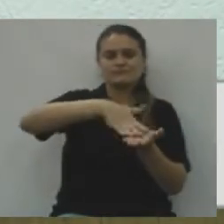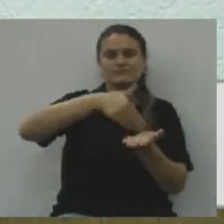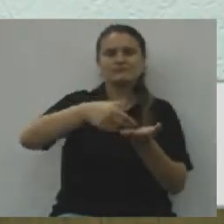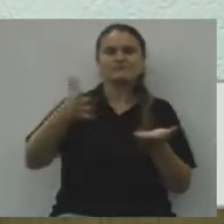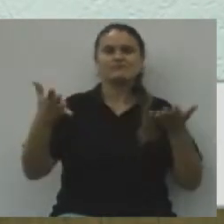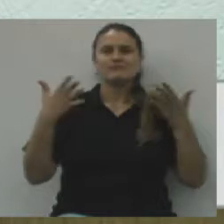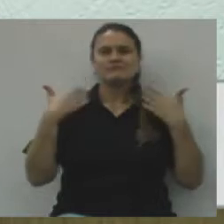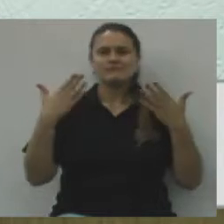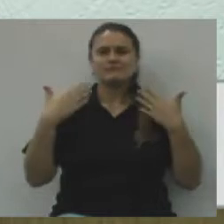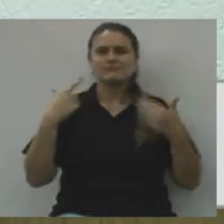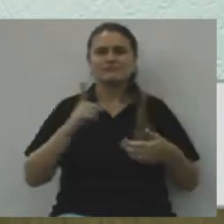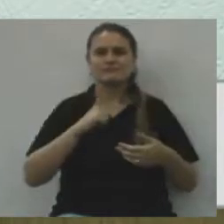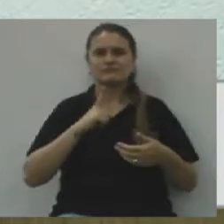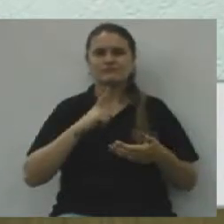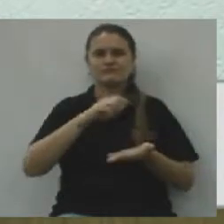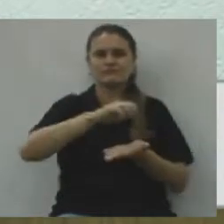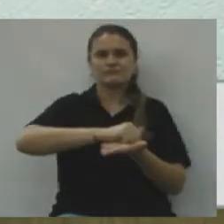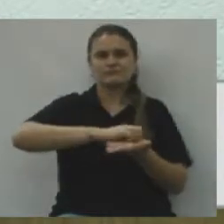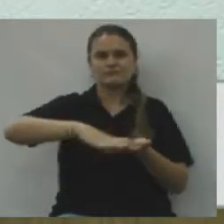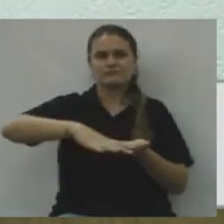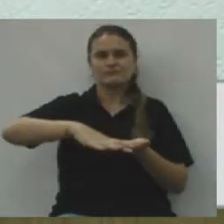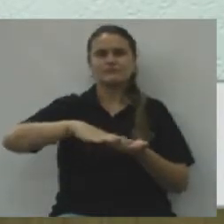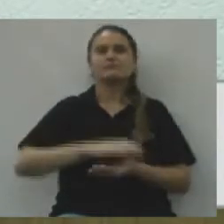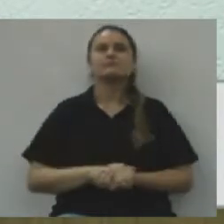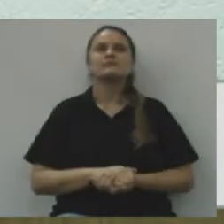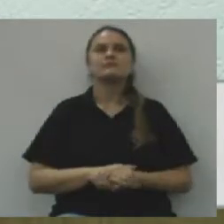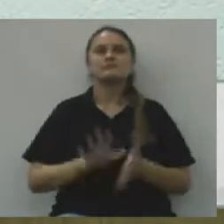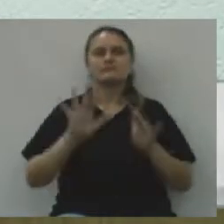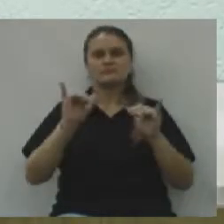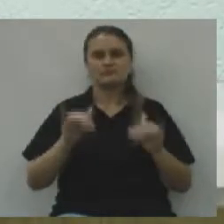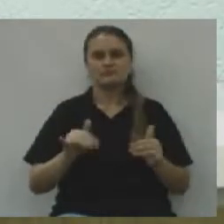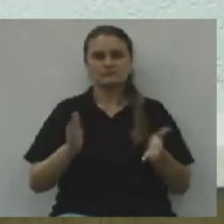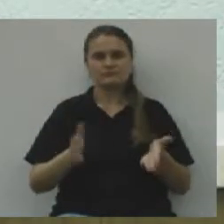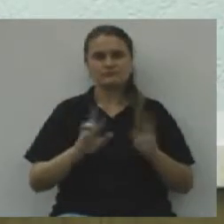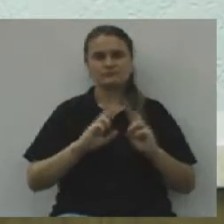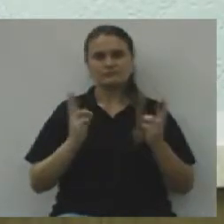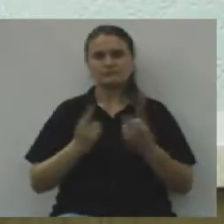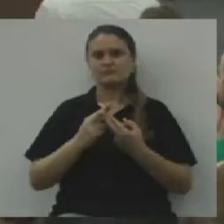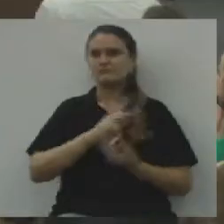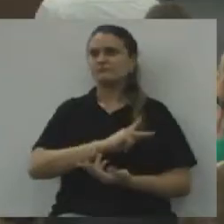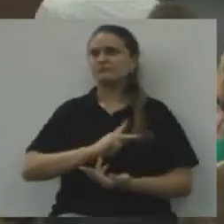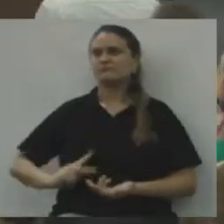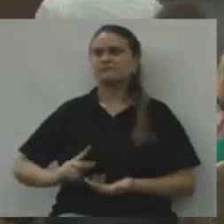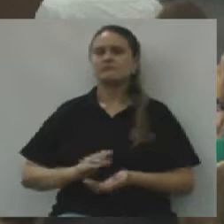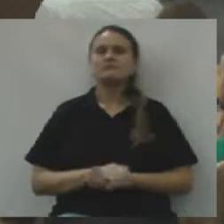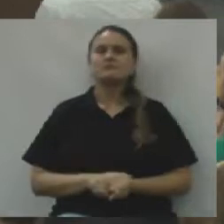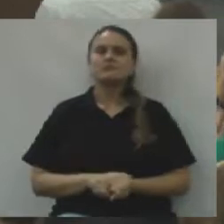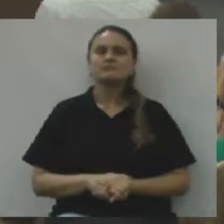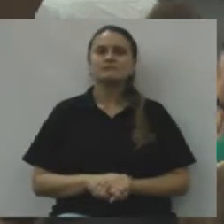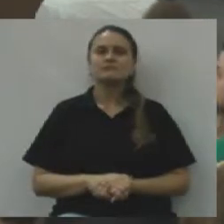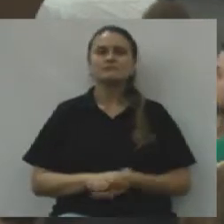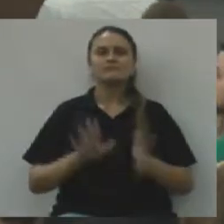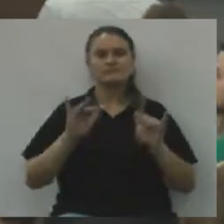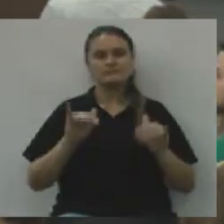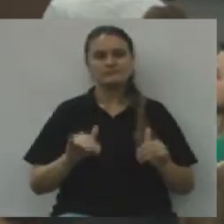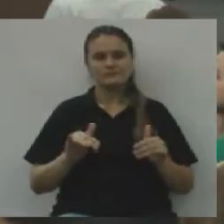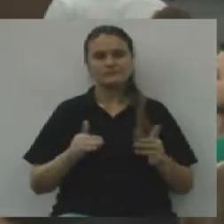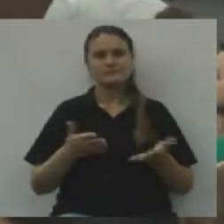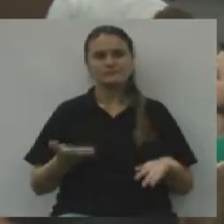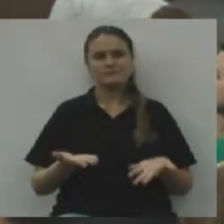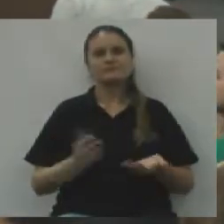calor escaldante do asfalto. Fim do expediente, senhor presidente. Fim do